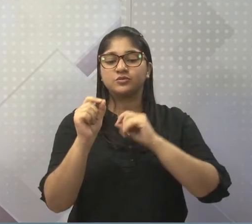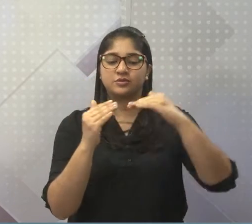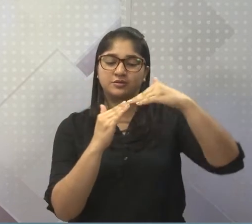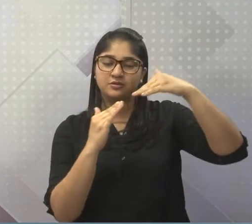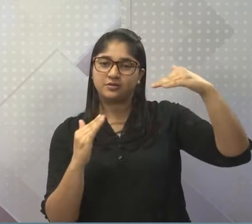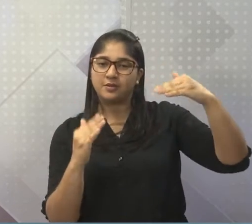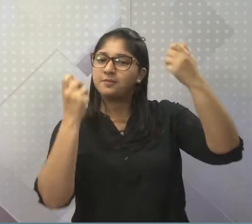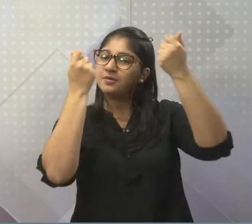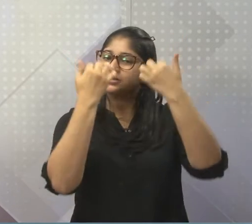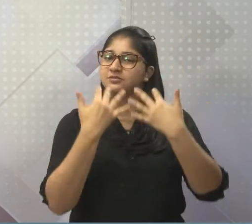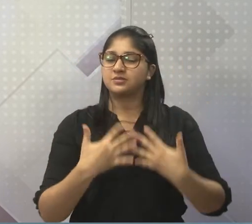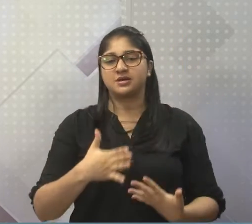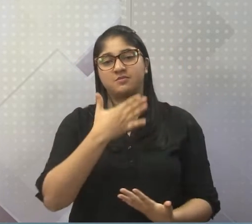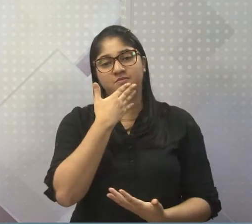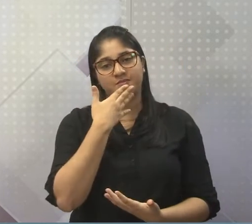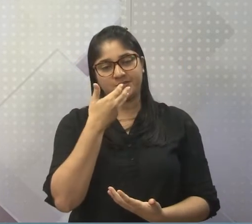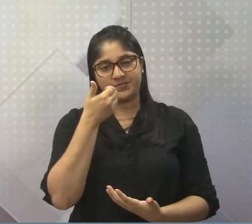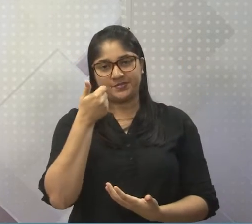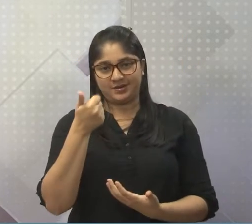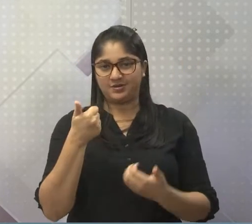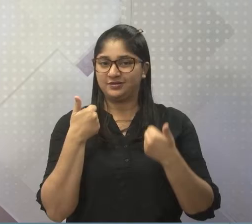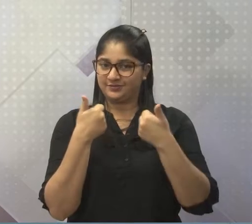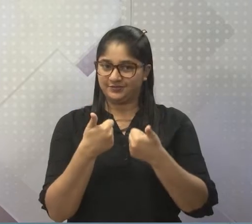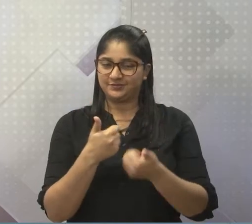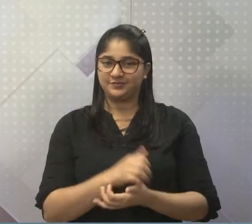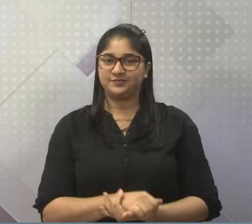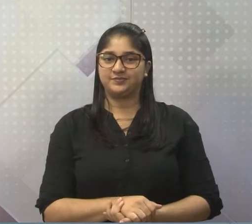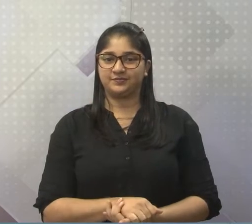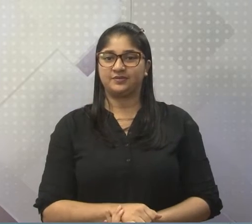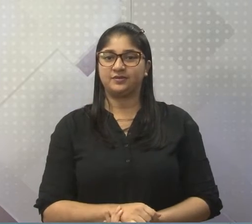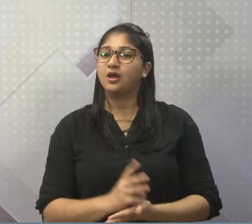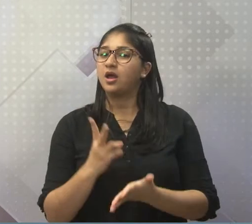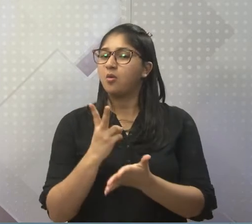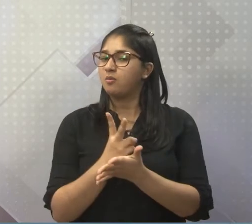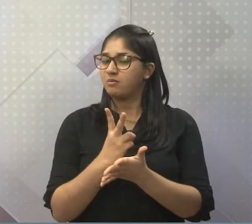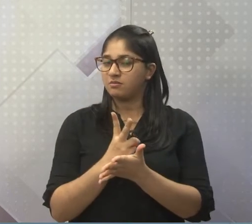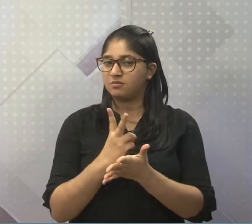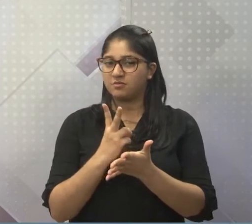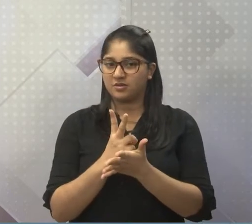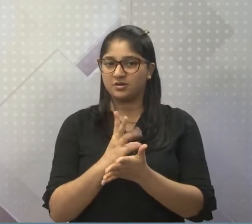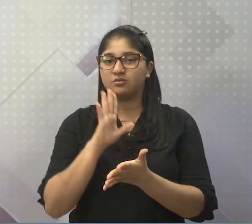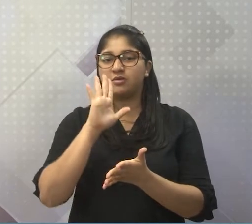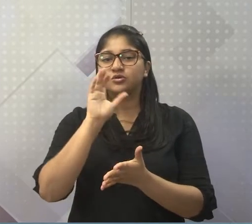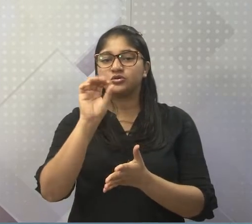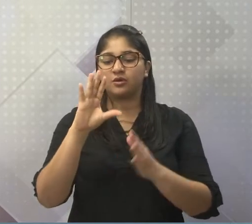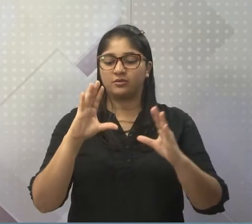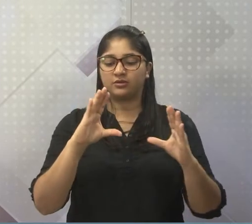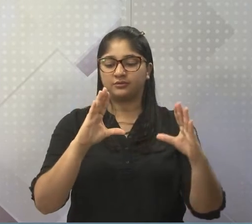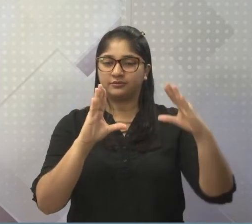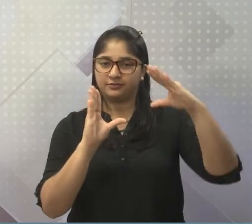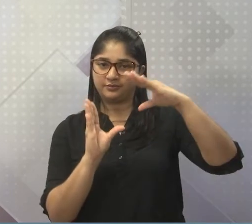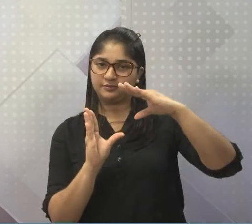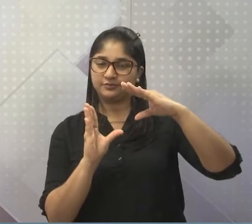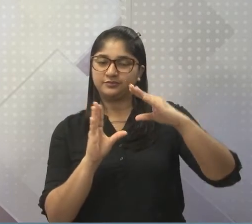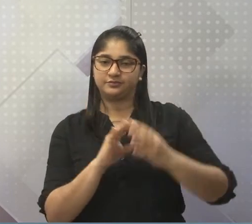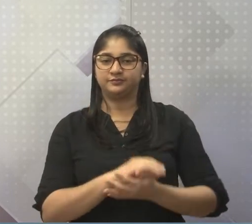para explicar bem direitinho a vocês, tá certo? É o mesmo triângulo, só que eu rodei ele um